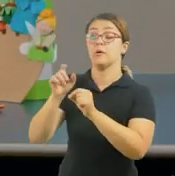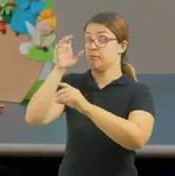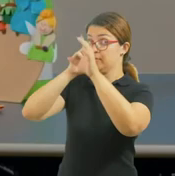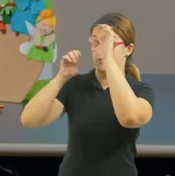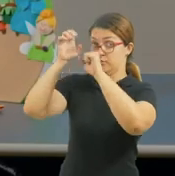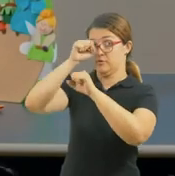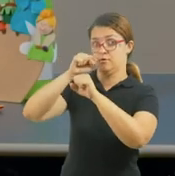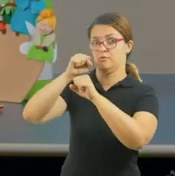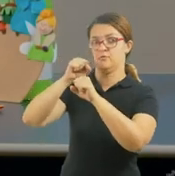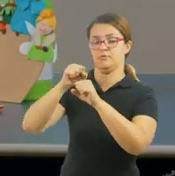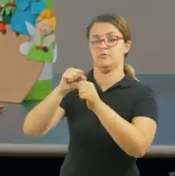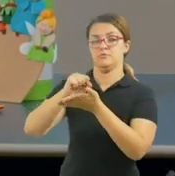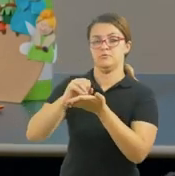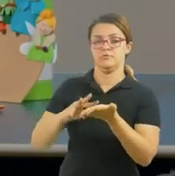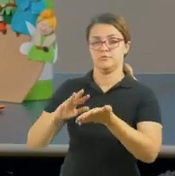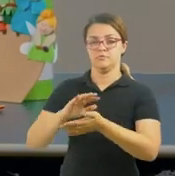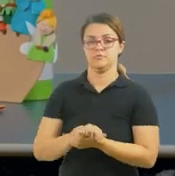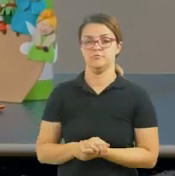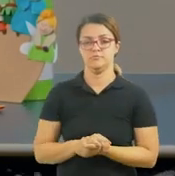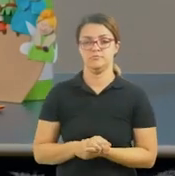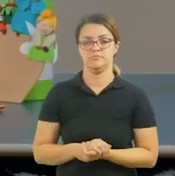bom?